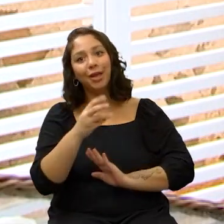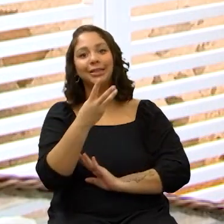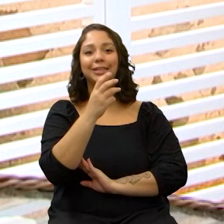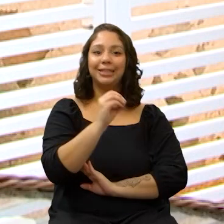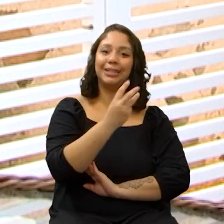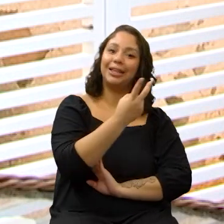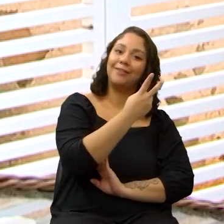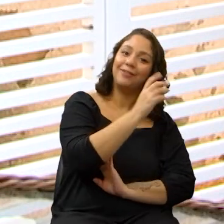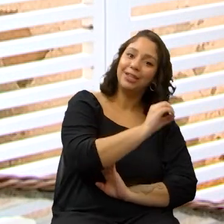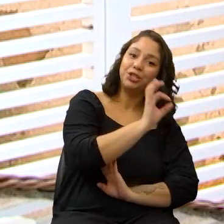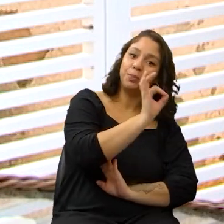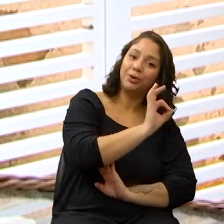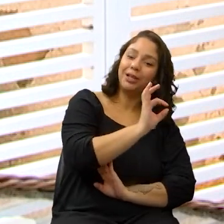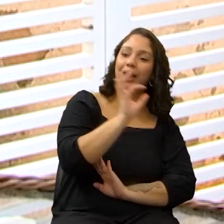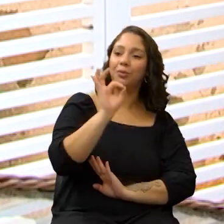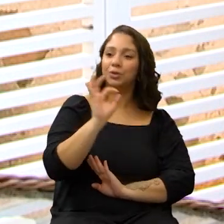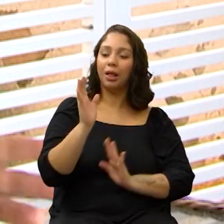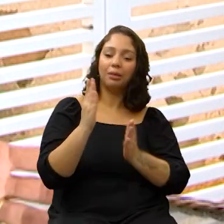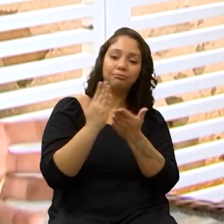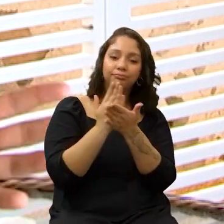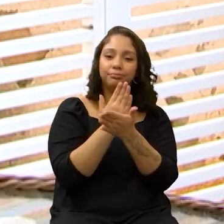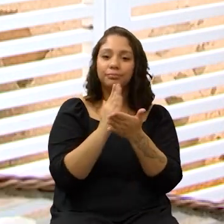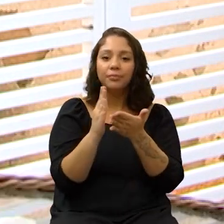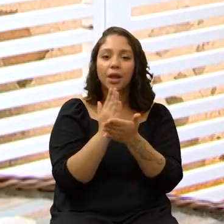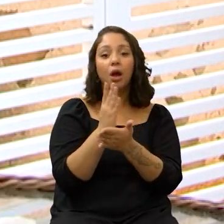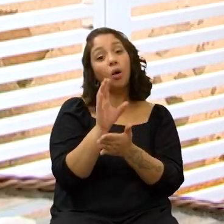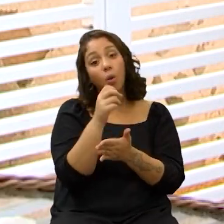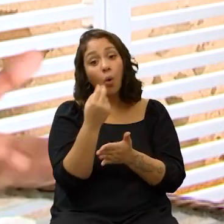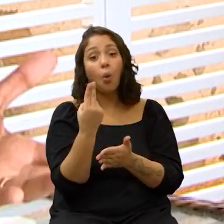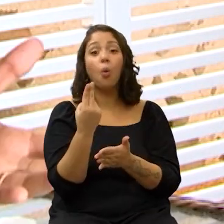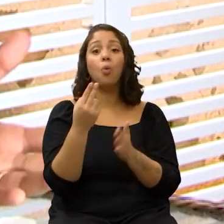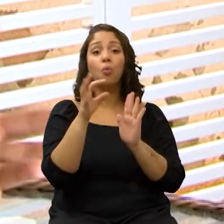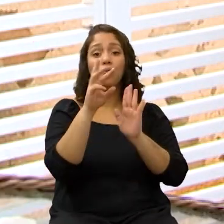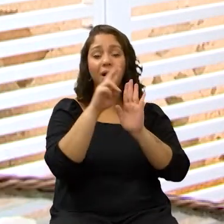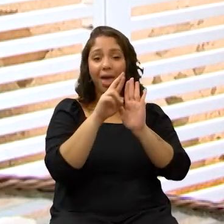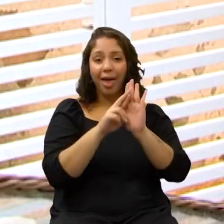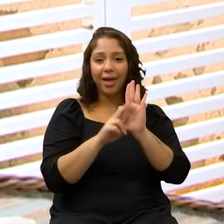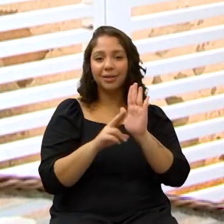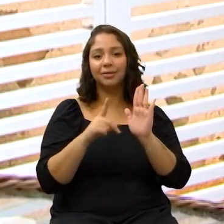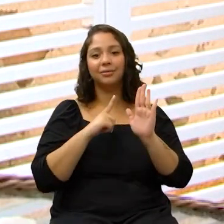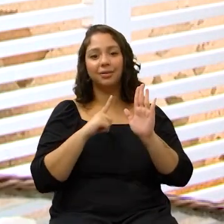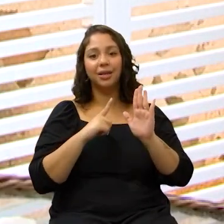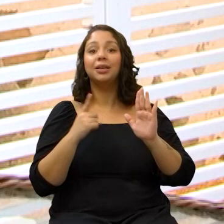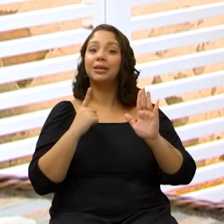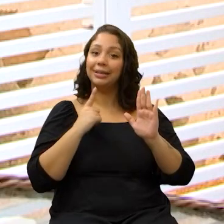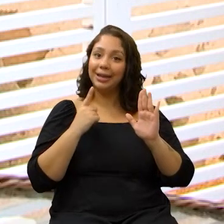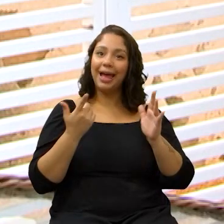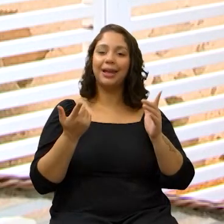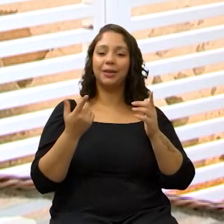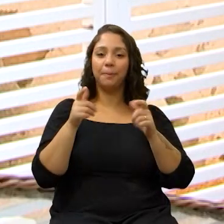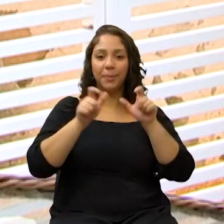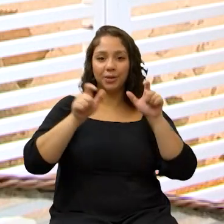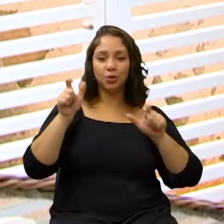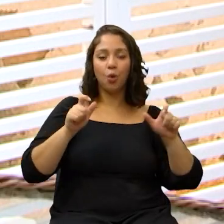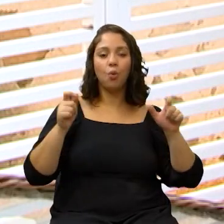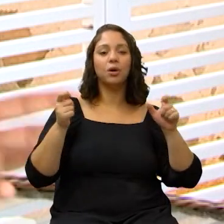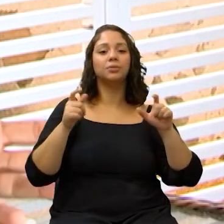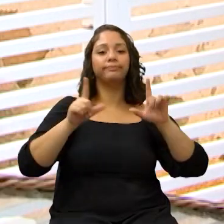20, ou pegar outra regra qualquer dessas que tem inúmeras aí que os influenciadores digitais